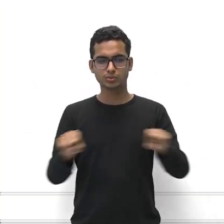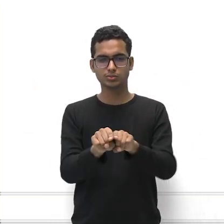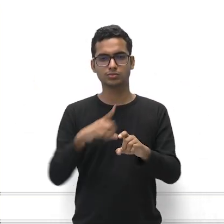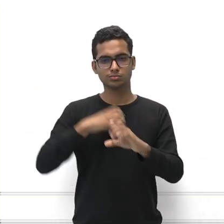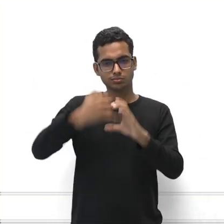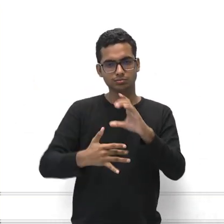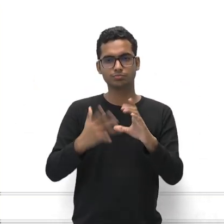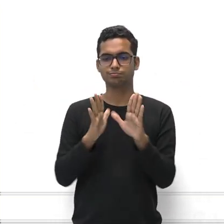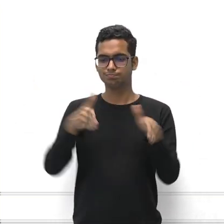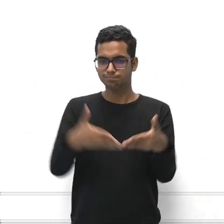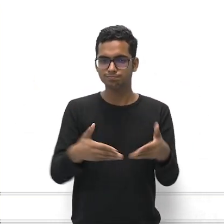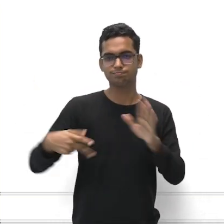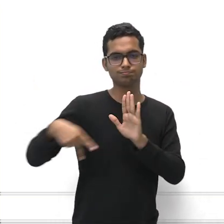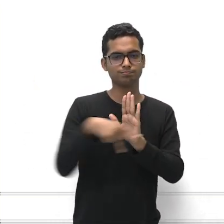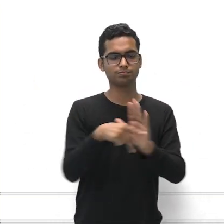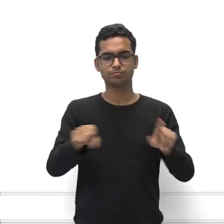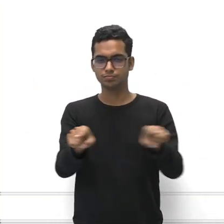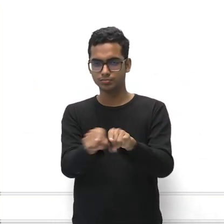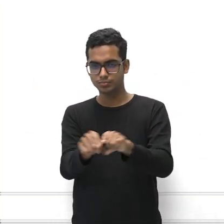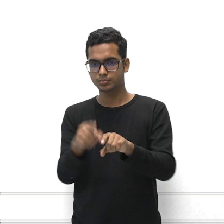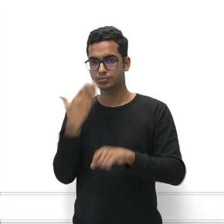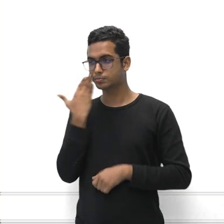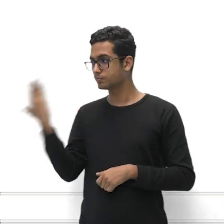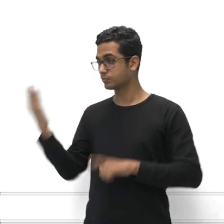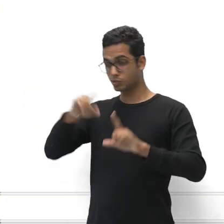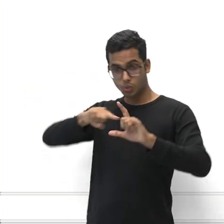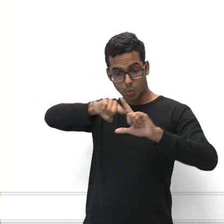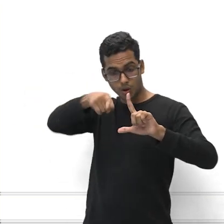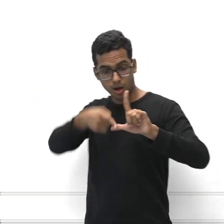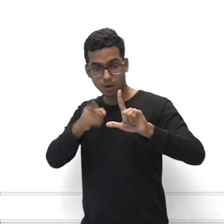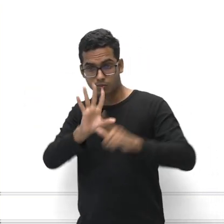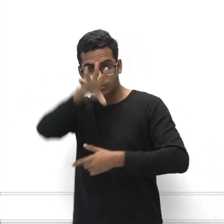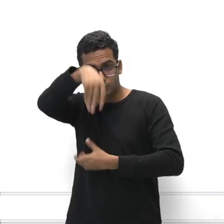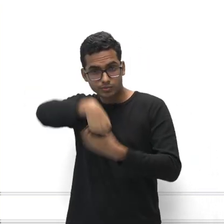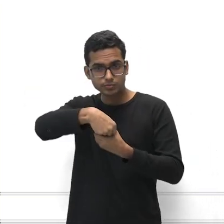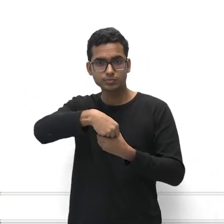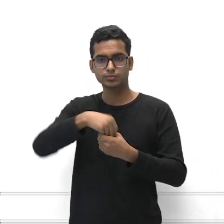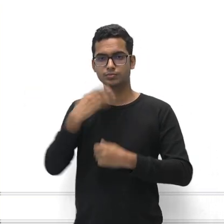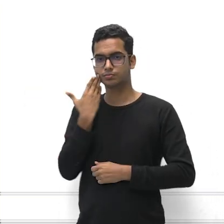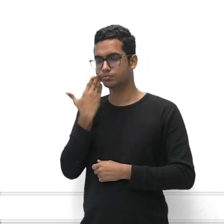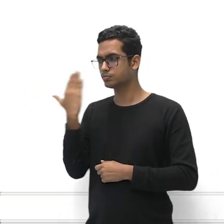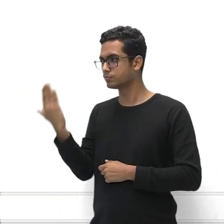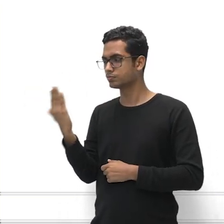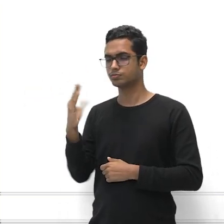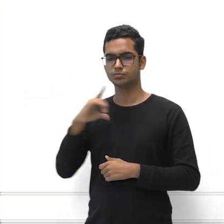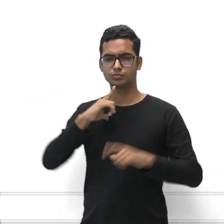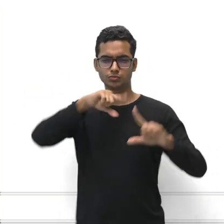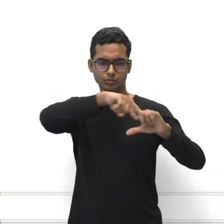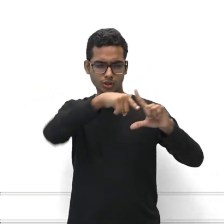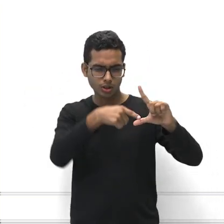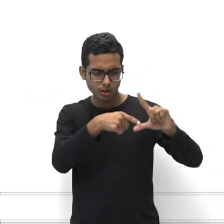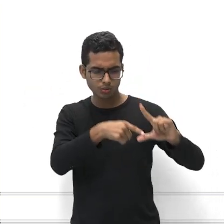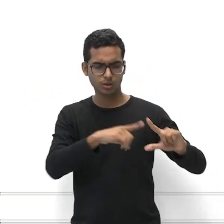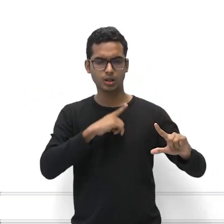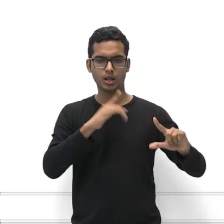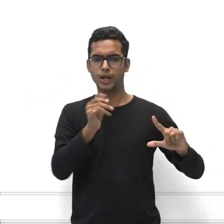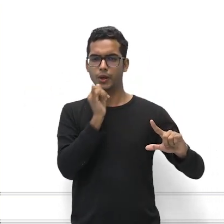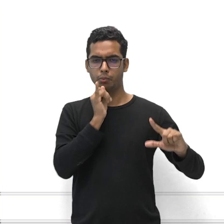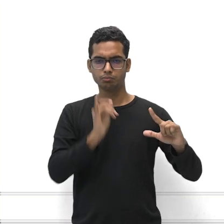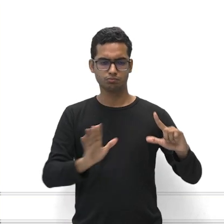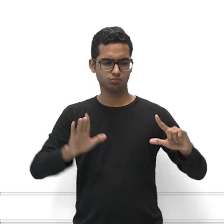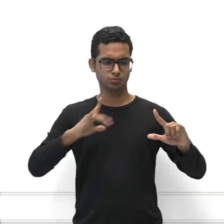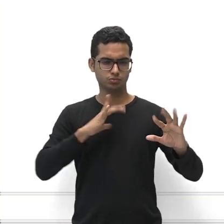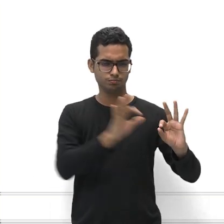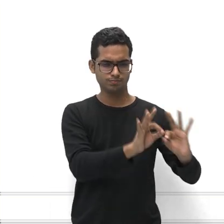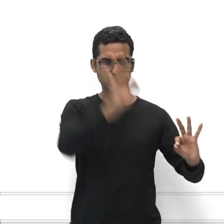esses ângulos internos aqui, ó. Quando nós temos dois ângulos adjacentes, ou seja, um ao lado do outro, como é o caso aqui desse ângulo